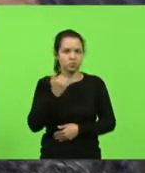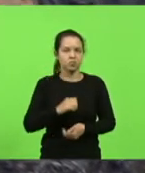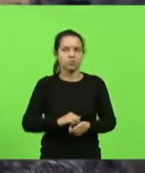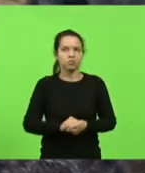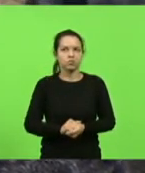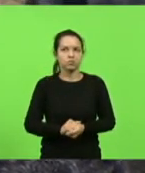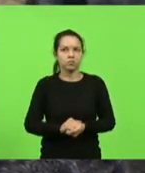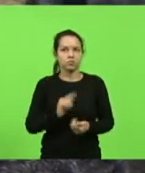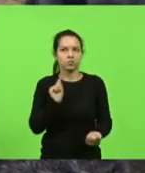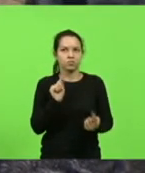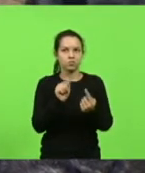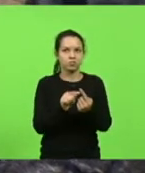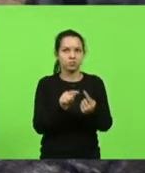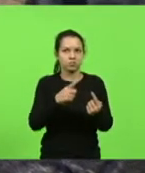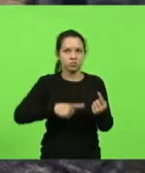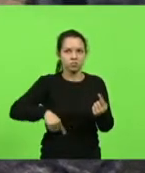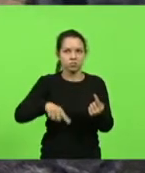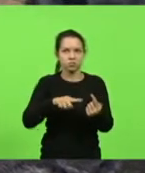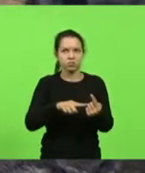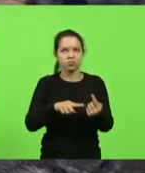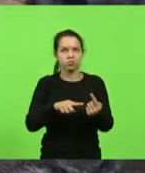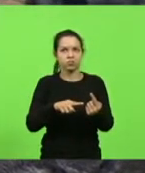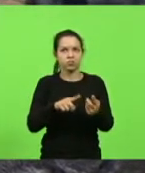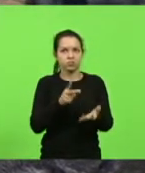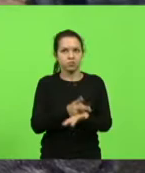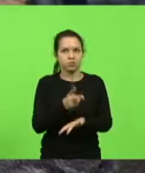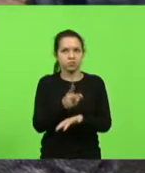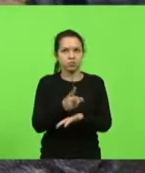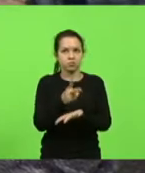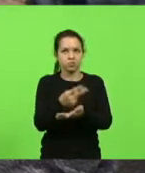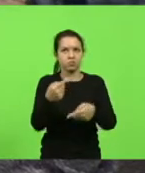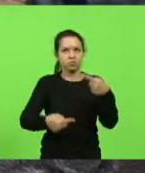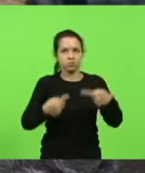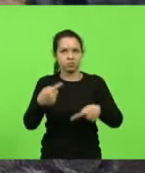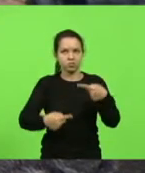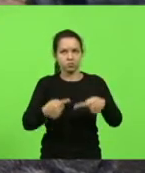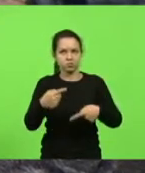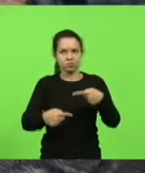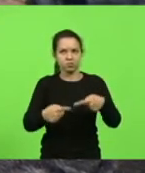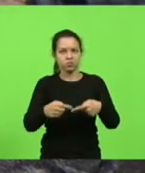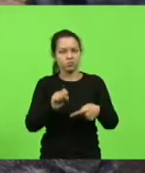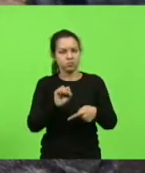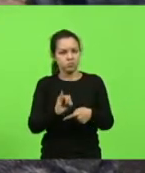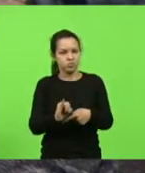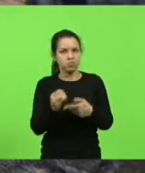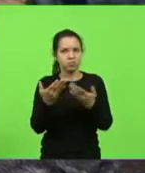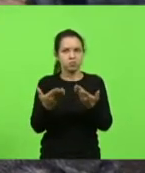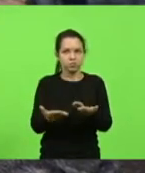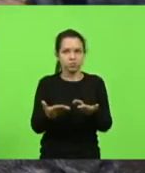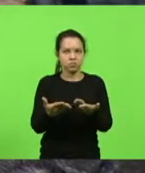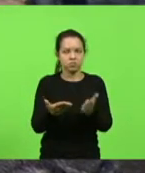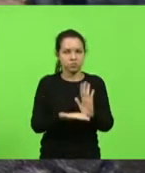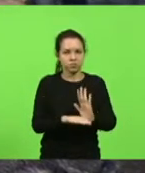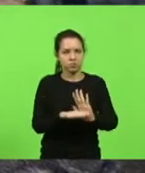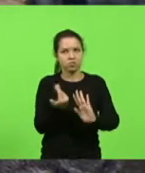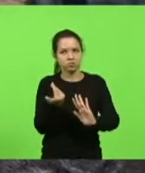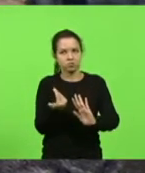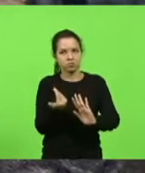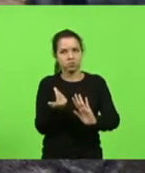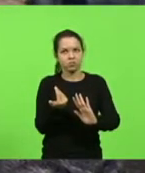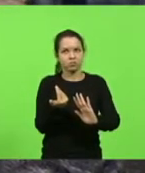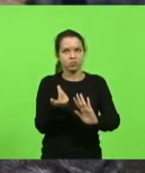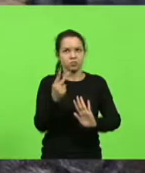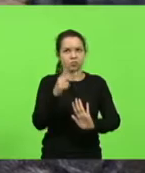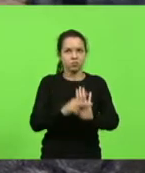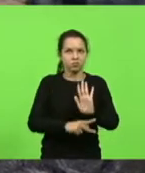O objetivo nosso aqui é sempre o debate, né? E se você retira um